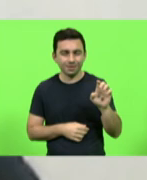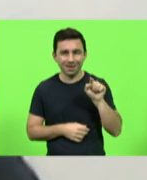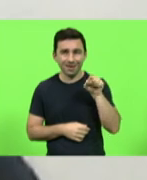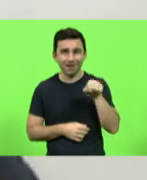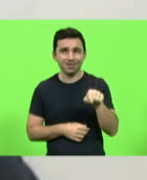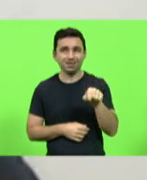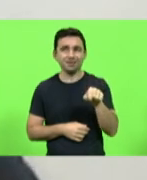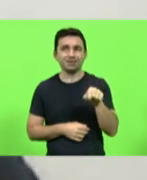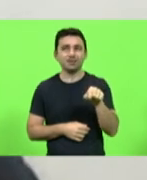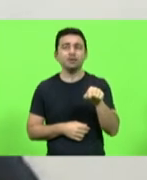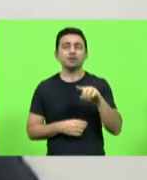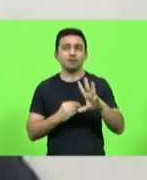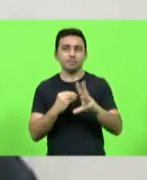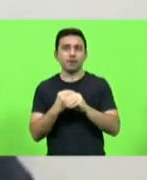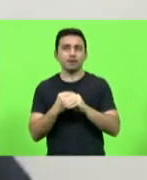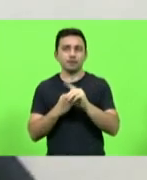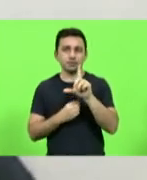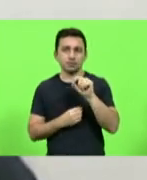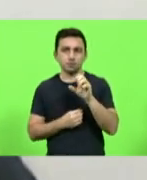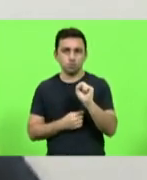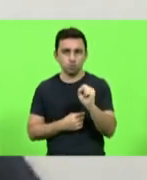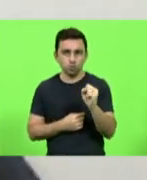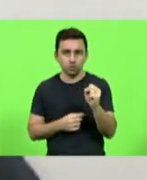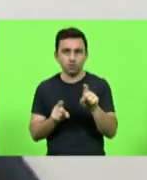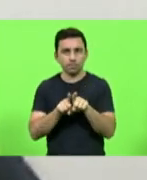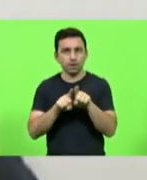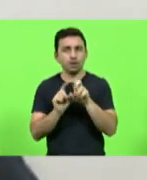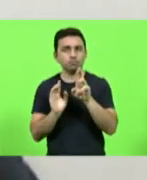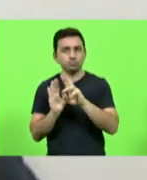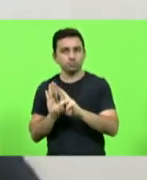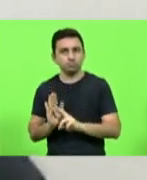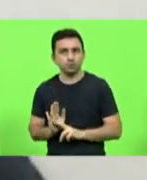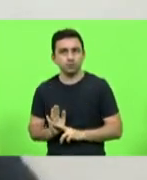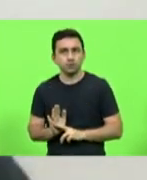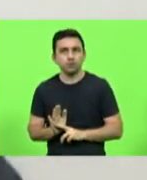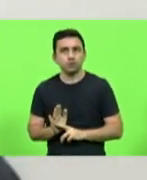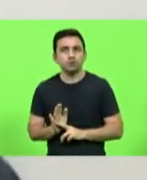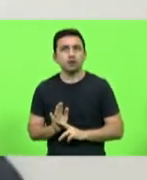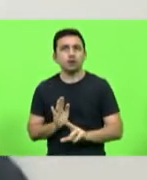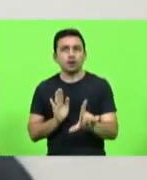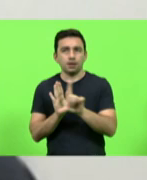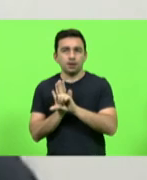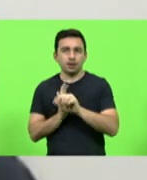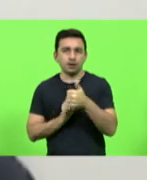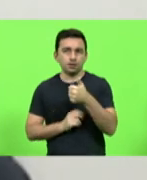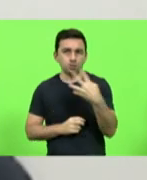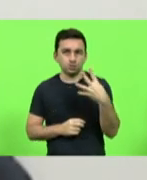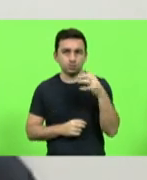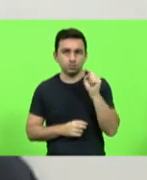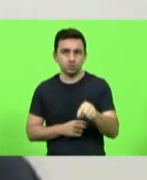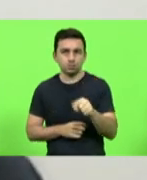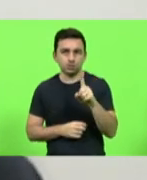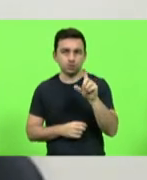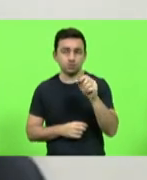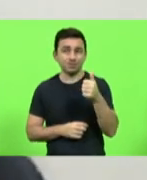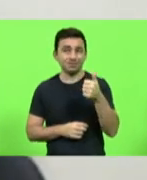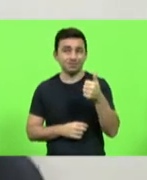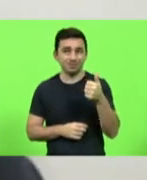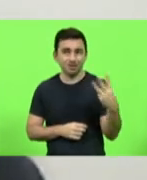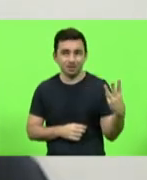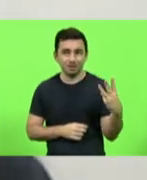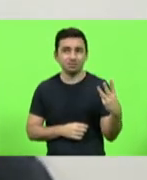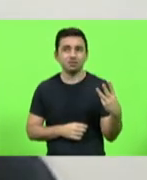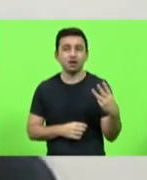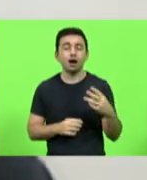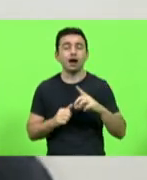A emenda constitucional 108, que depois teve a regulamentação, né, pela lei 14.113 de 2020, que no seu